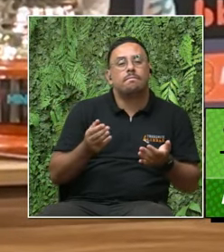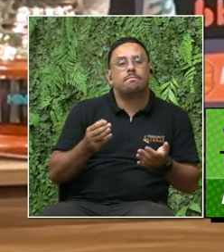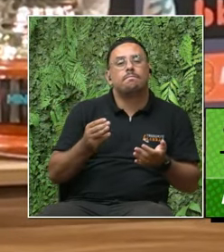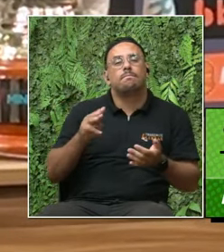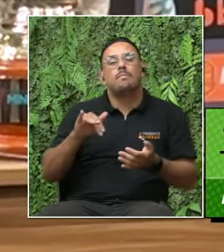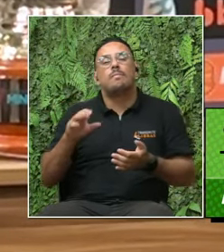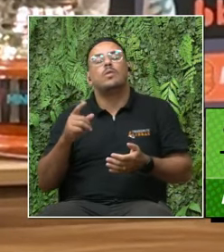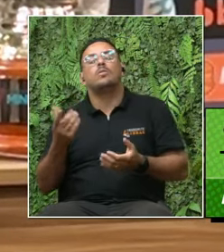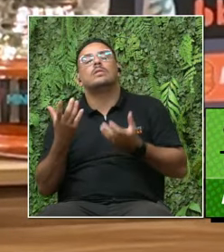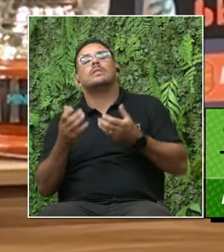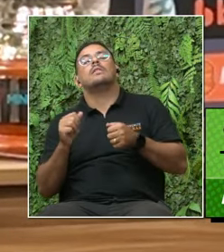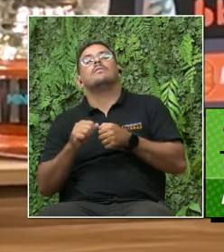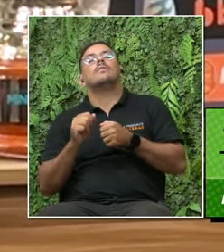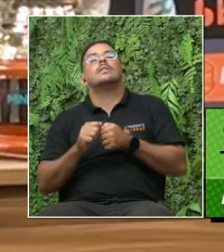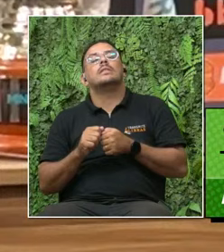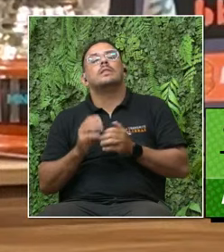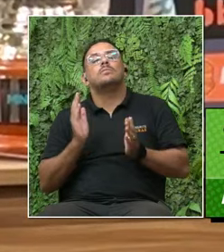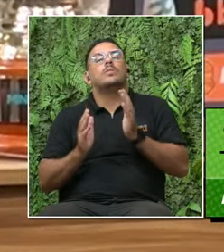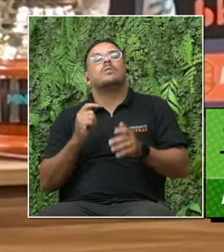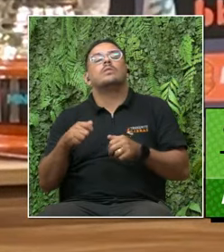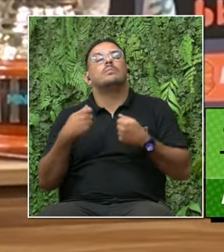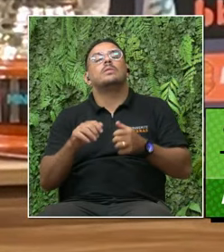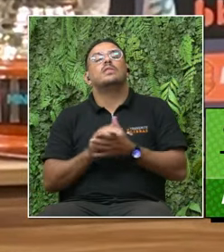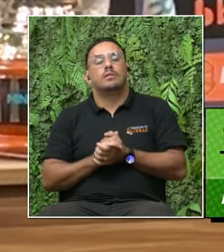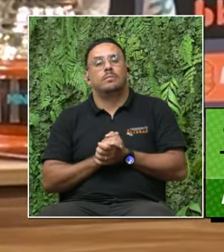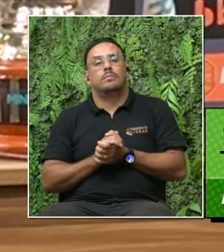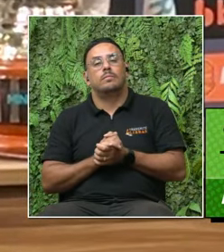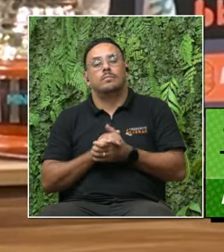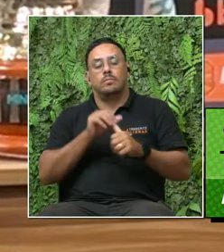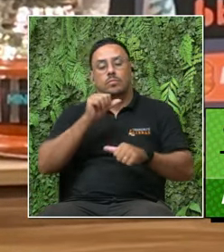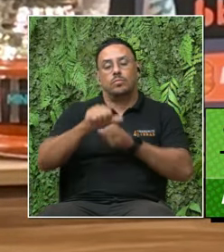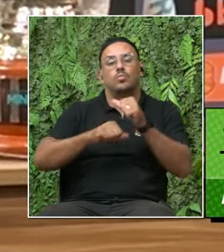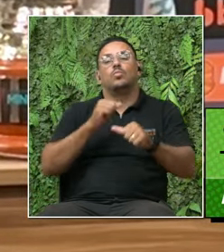que que você pretendia naquele momento principalmente que você precisava